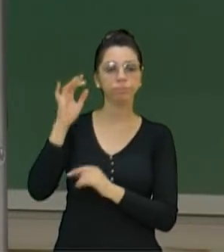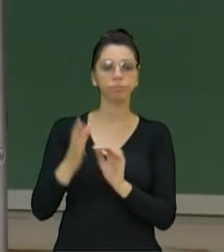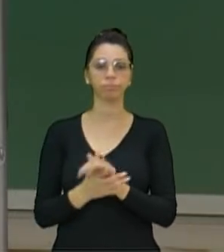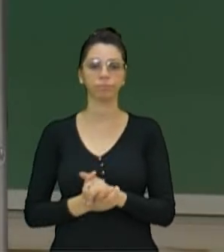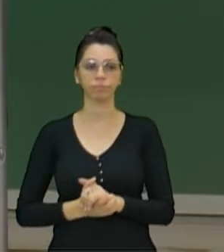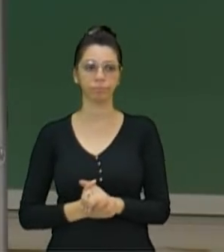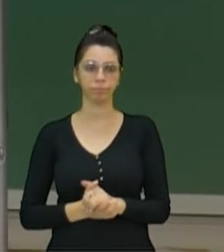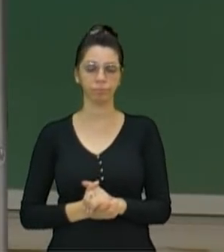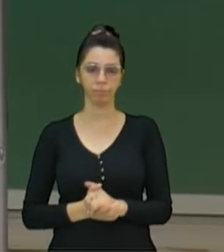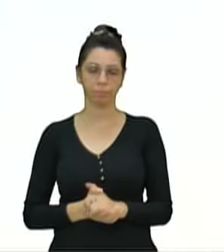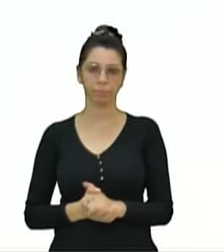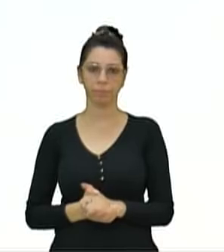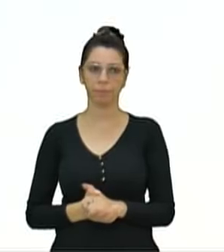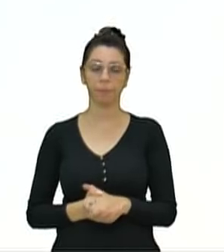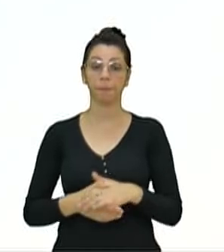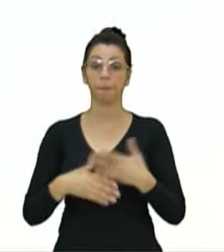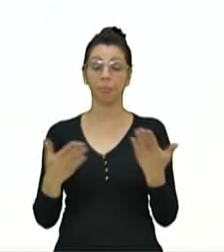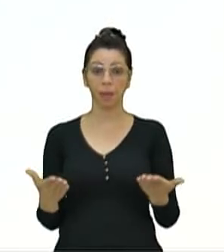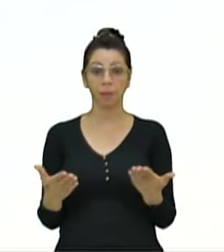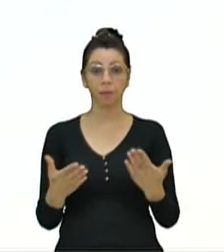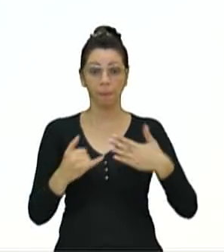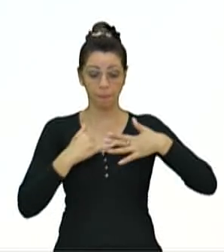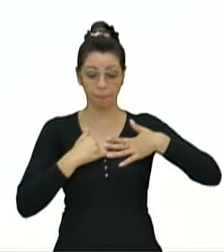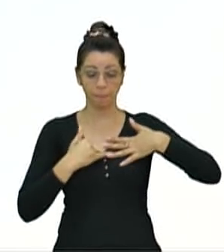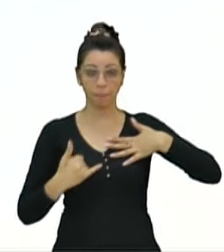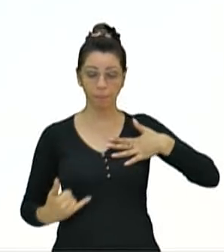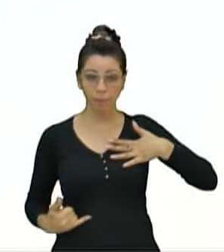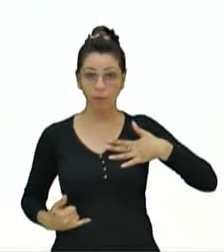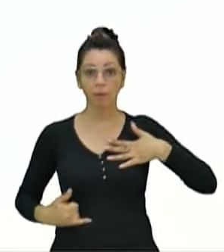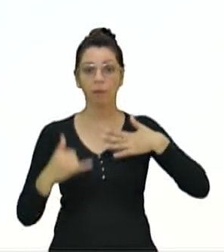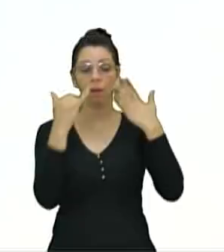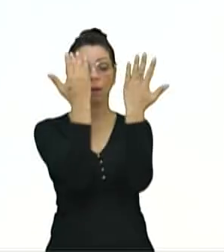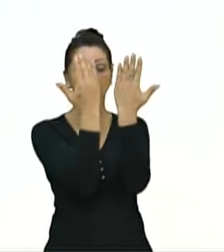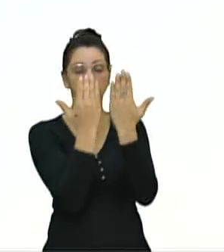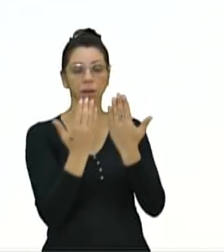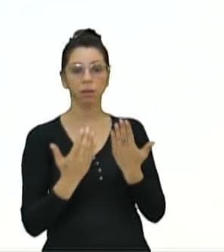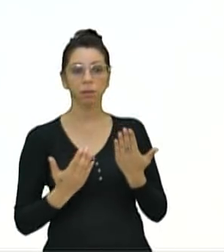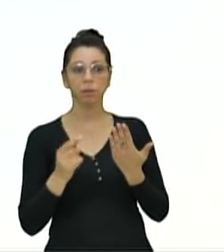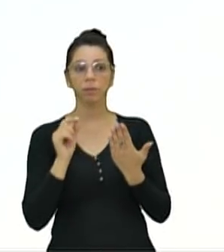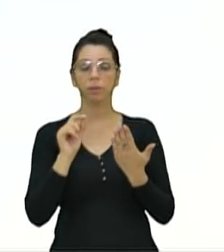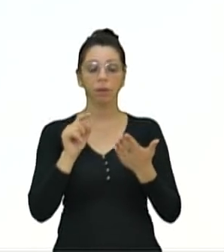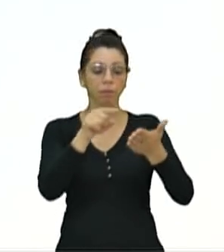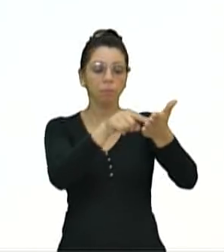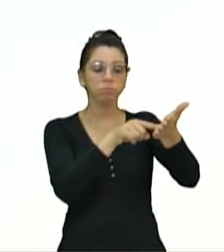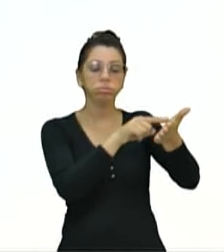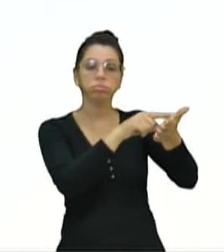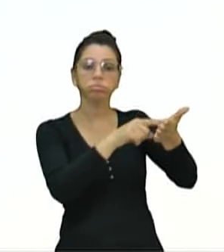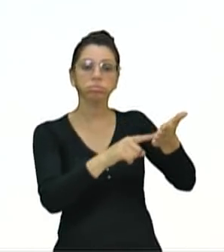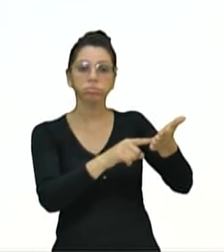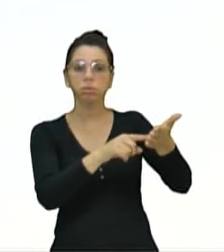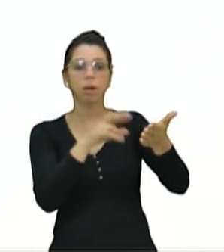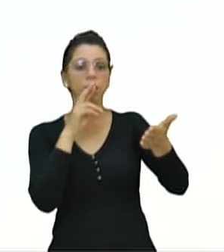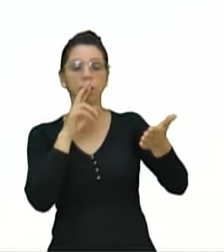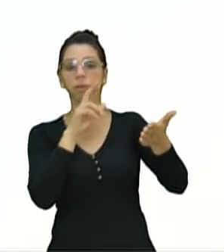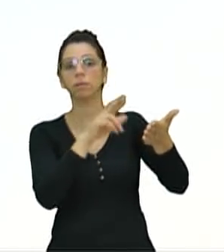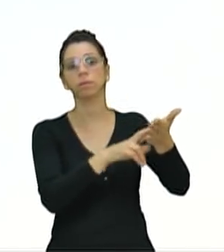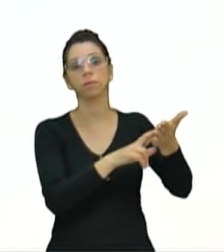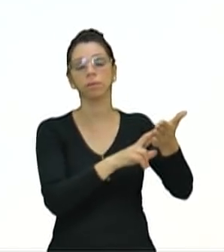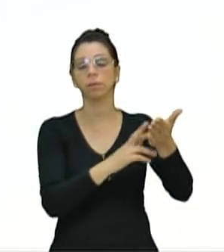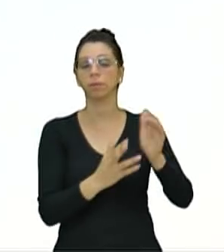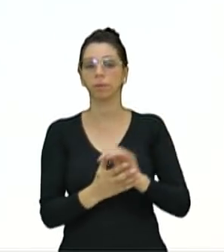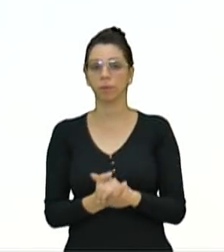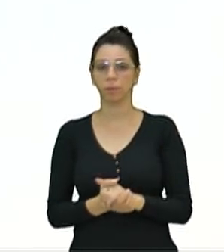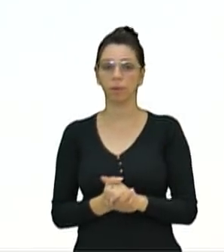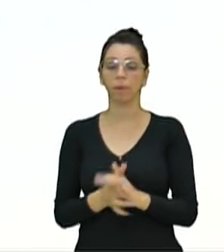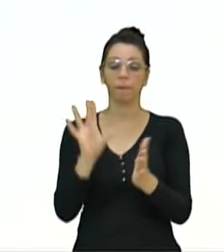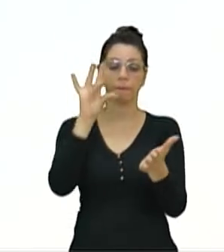Olha só. Sobre o sistema linfático, analise, né, assinale aí, julgue essas afirmativas